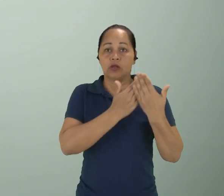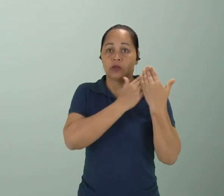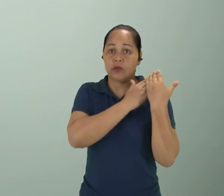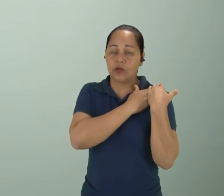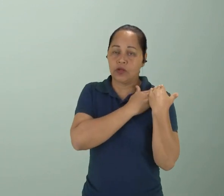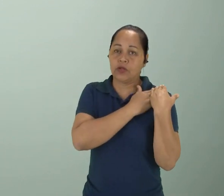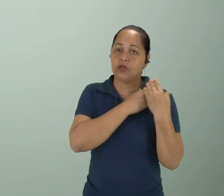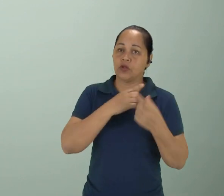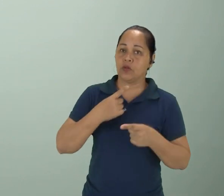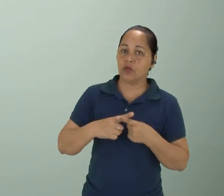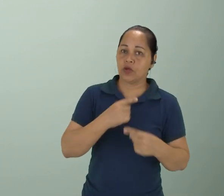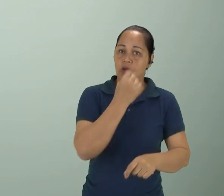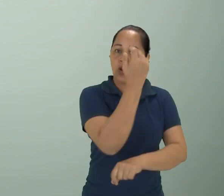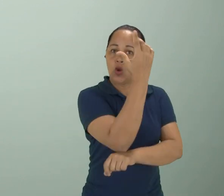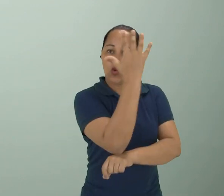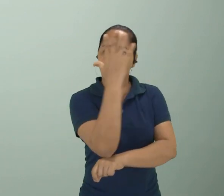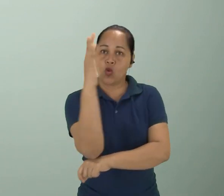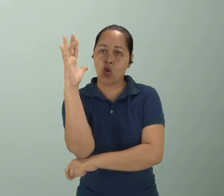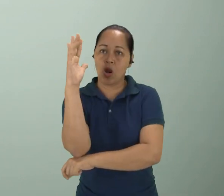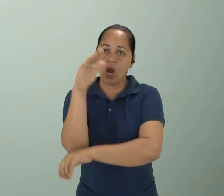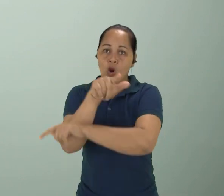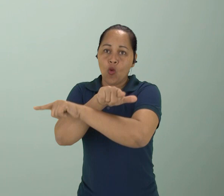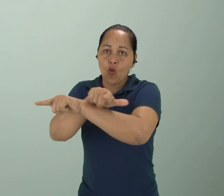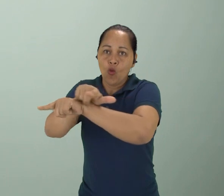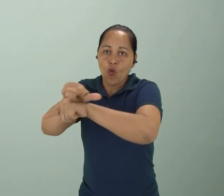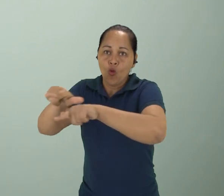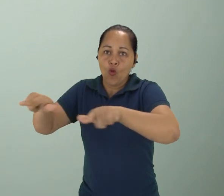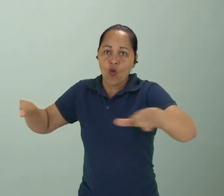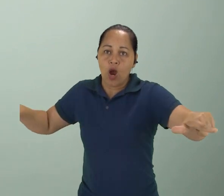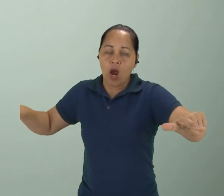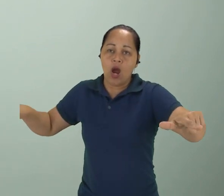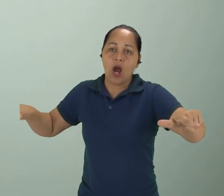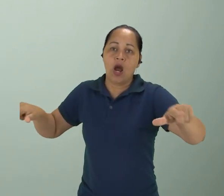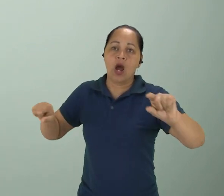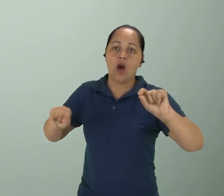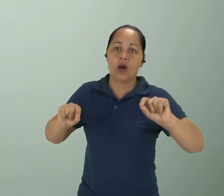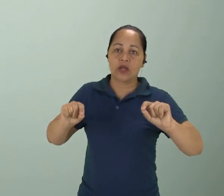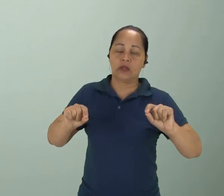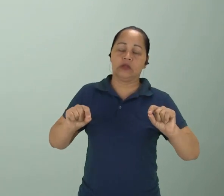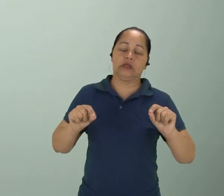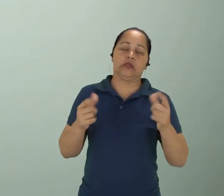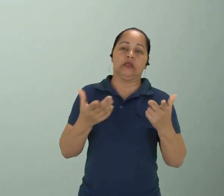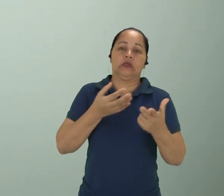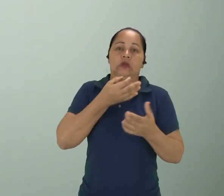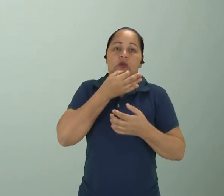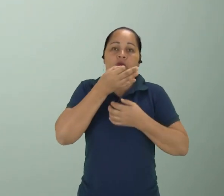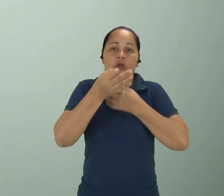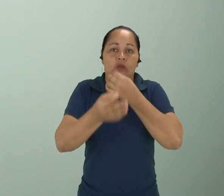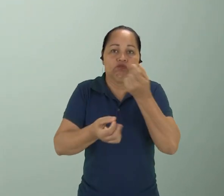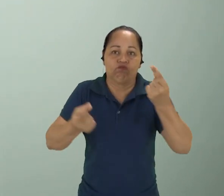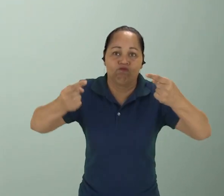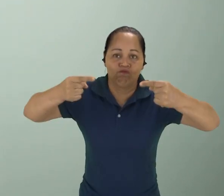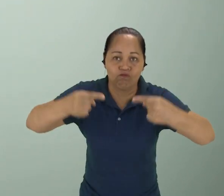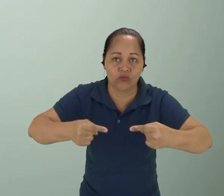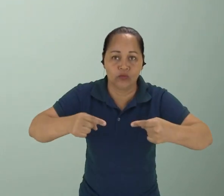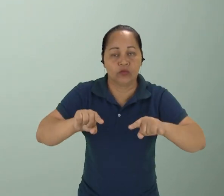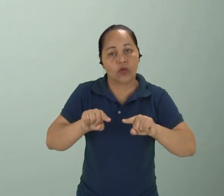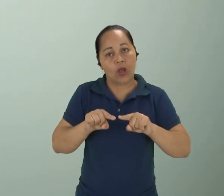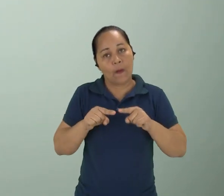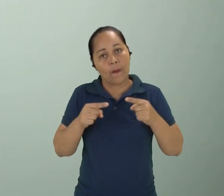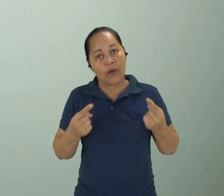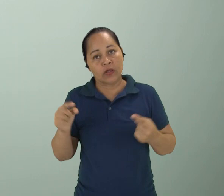porque eu derrubar as árvores né já é ainda a gente que cria polêmica mais há quase um consenso